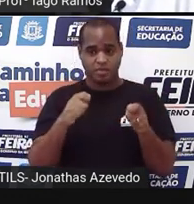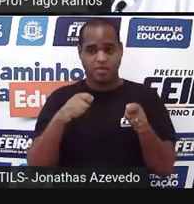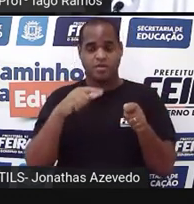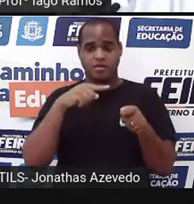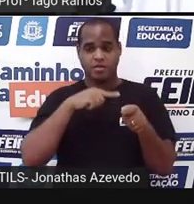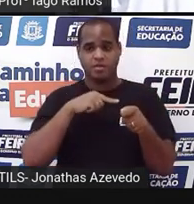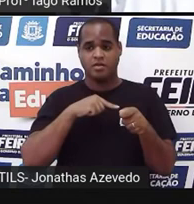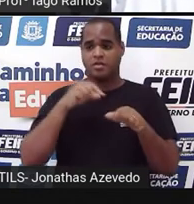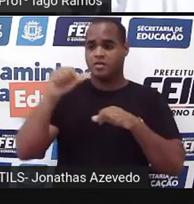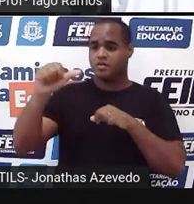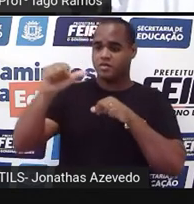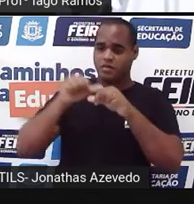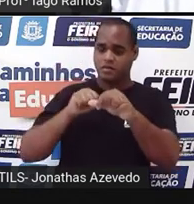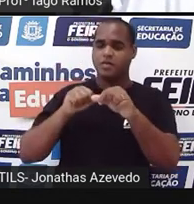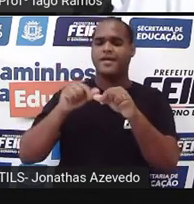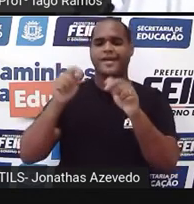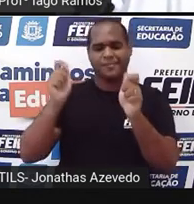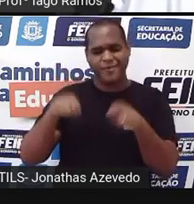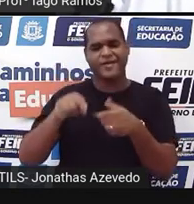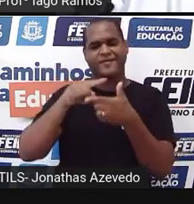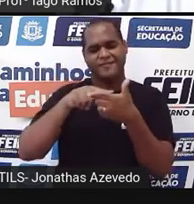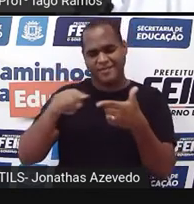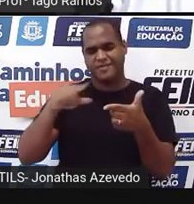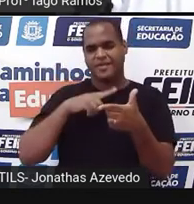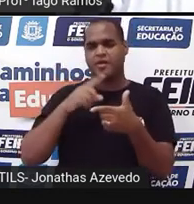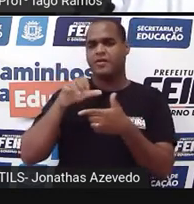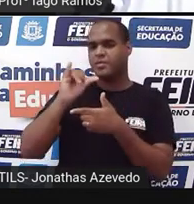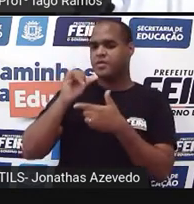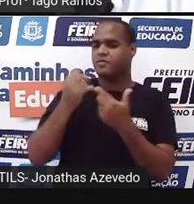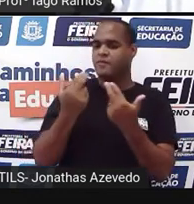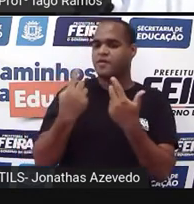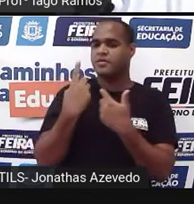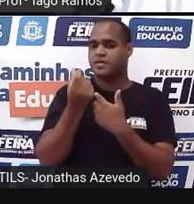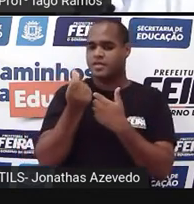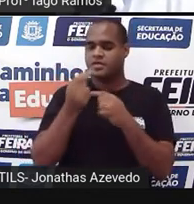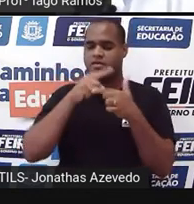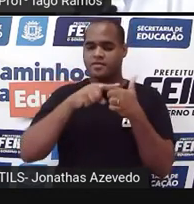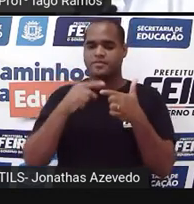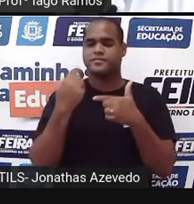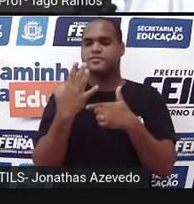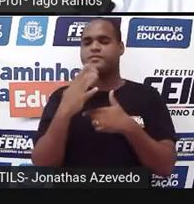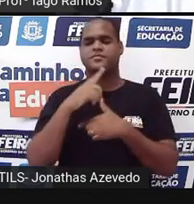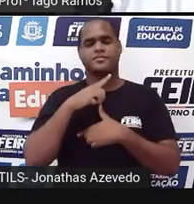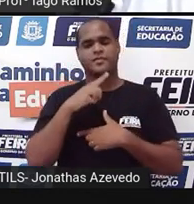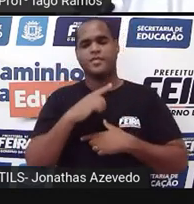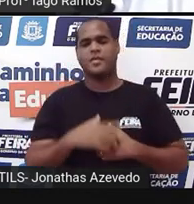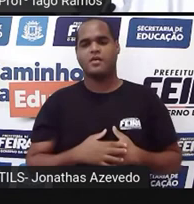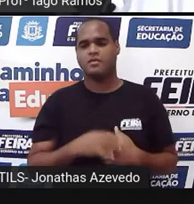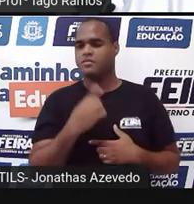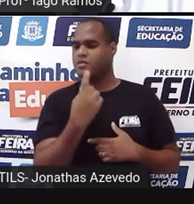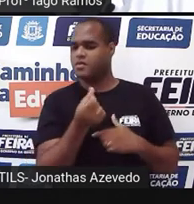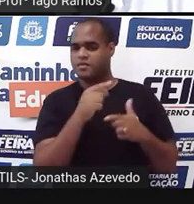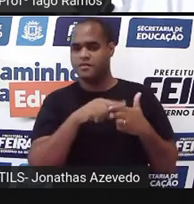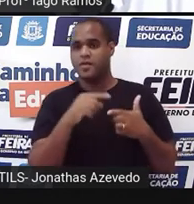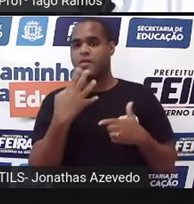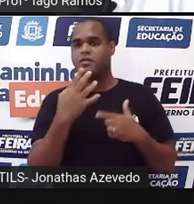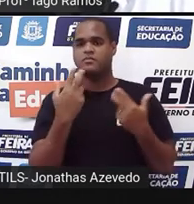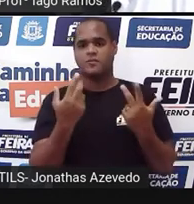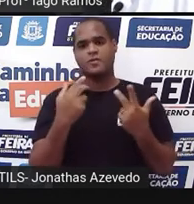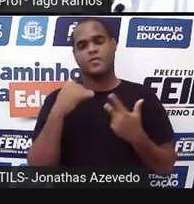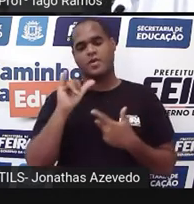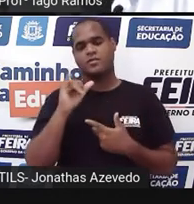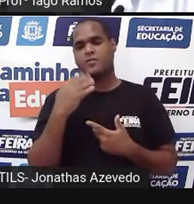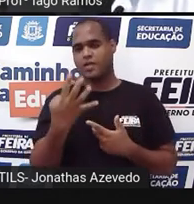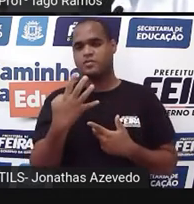esquerdo para outro lado vai na divisão fica a y = 16 / 4 16 / 414